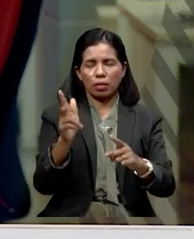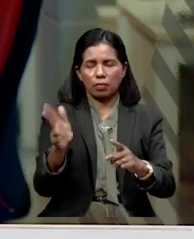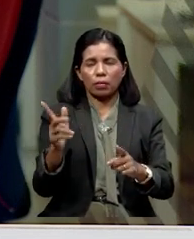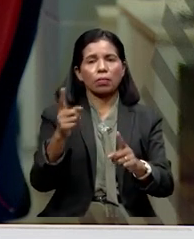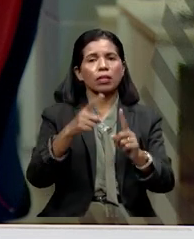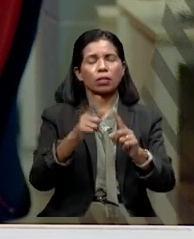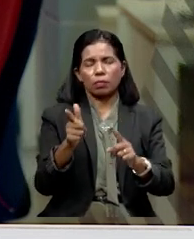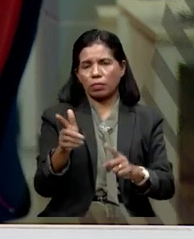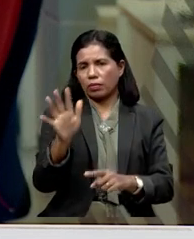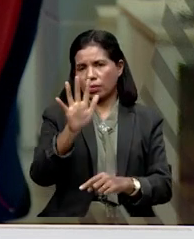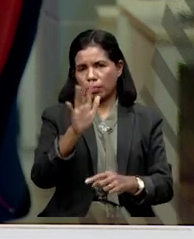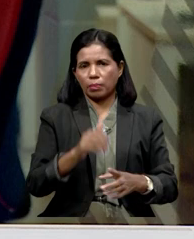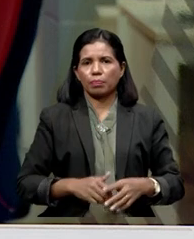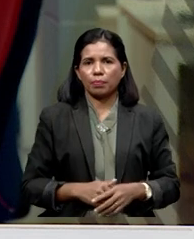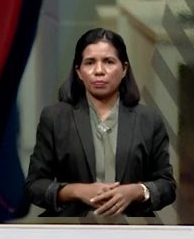Lima.